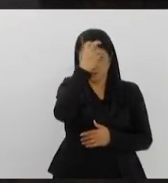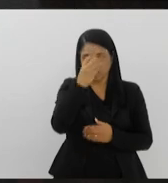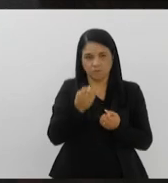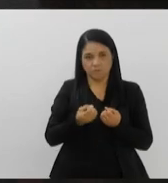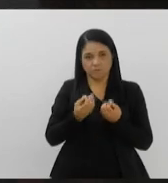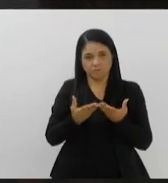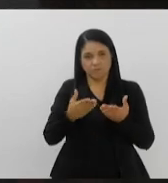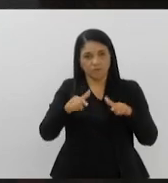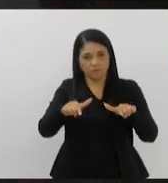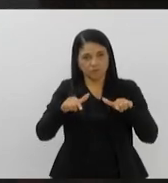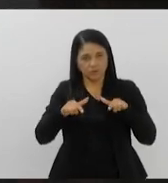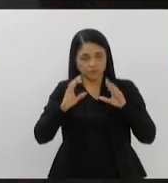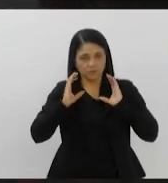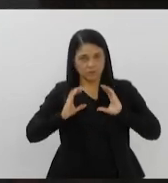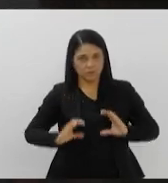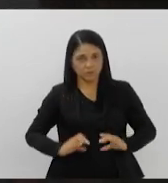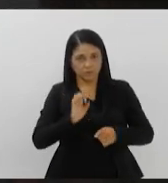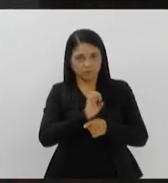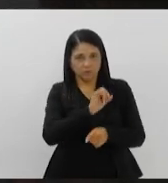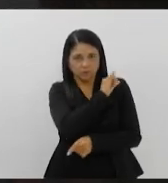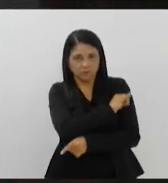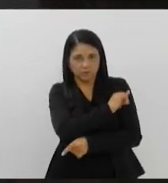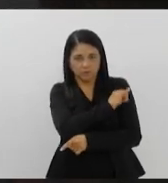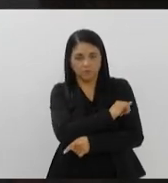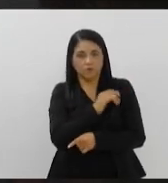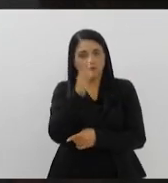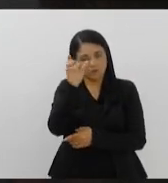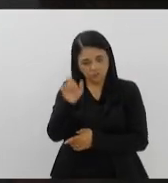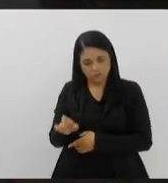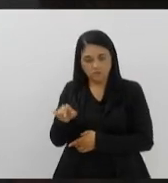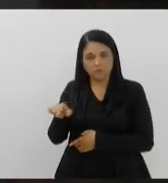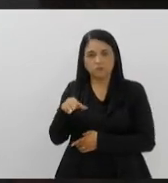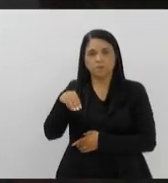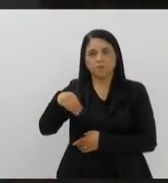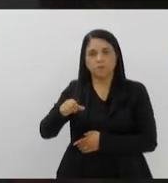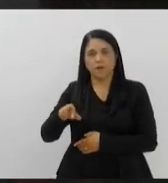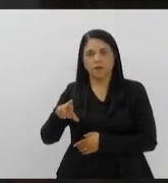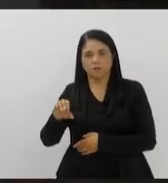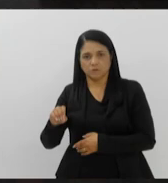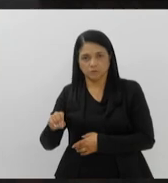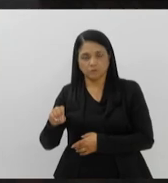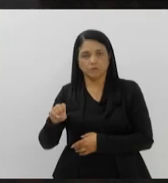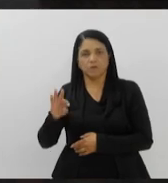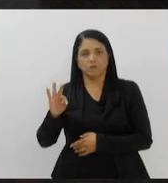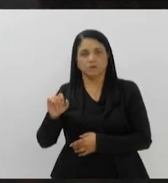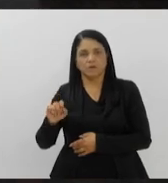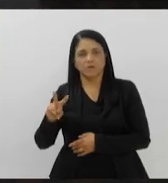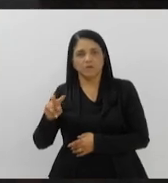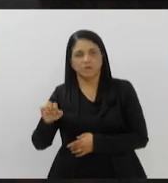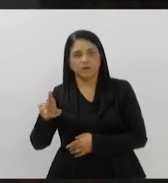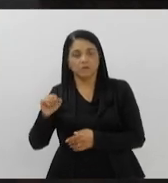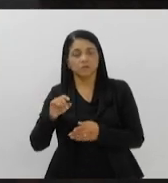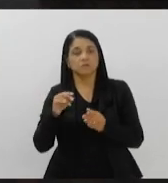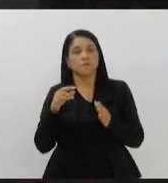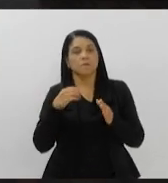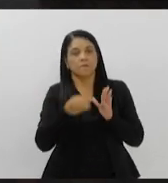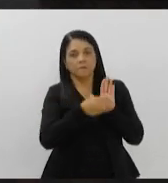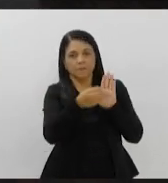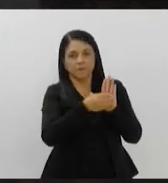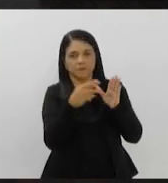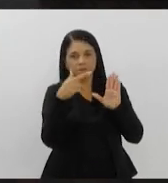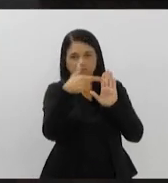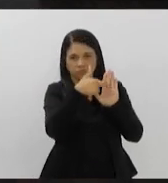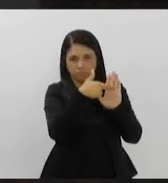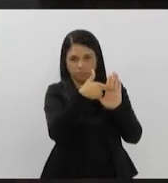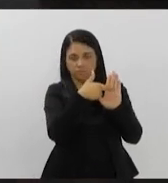o título de cidadão do Estado do Rio de Janeiro ao senhor Márcio Tavares dos Santos. Parecer da Comissão de Normas Internas e